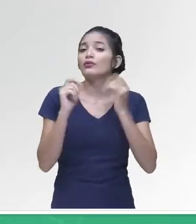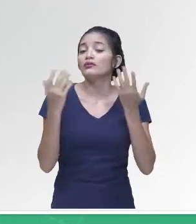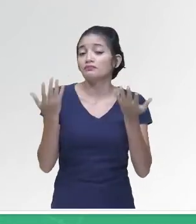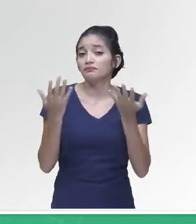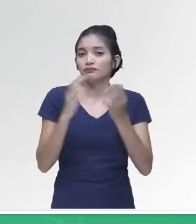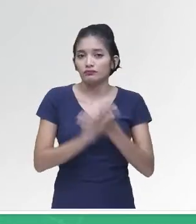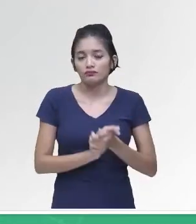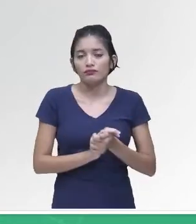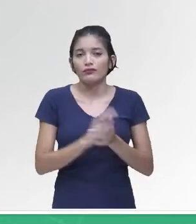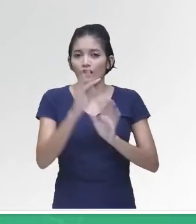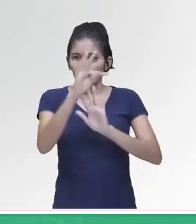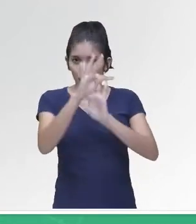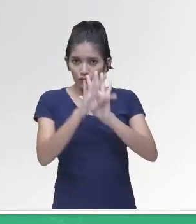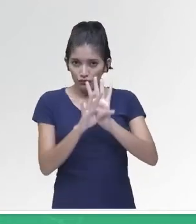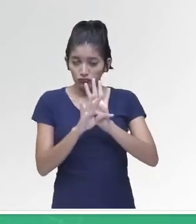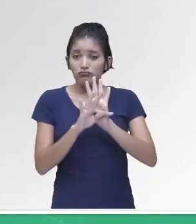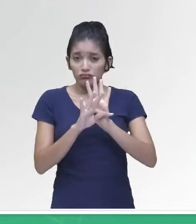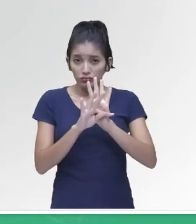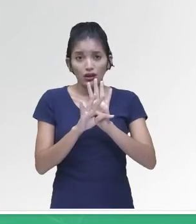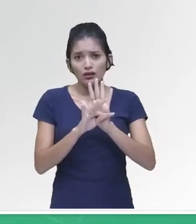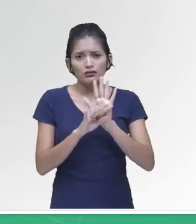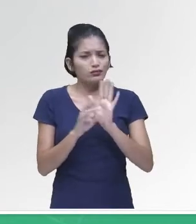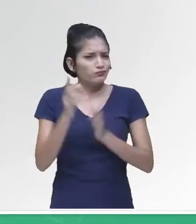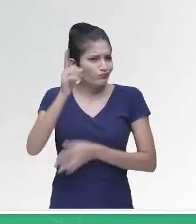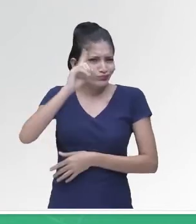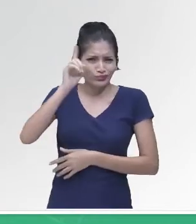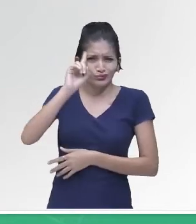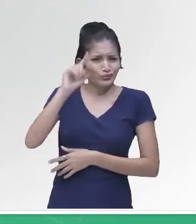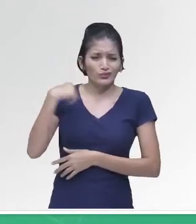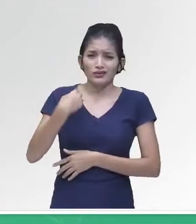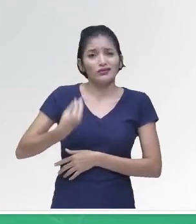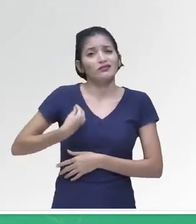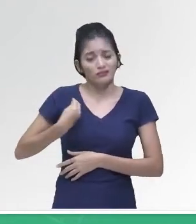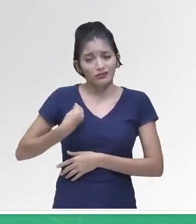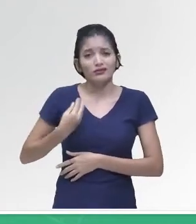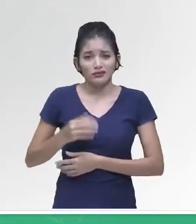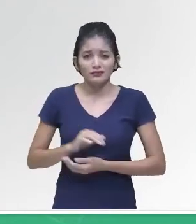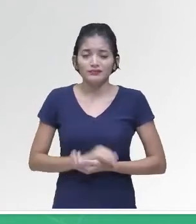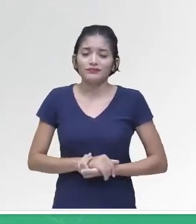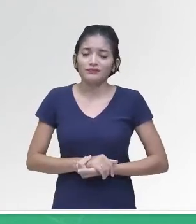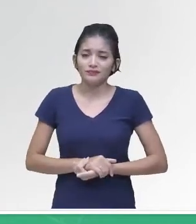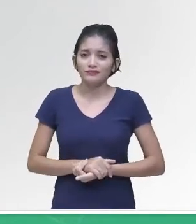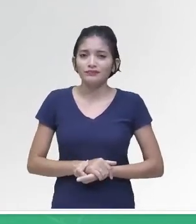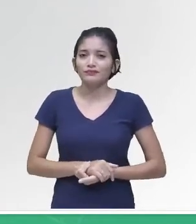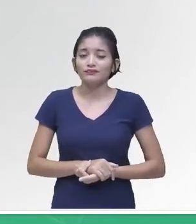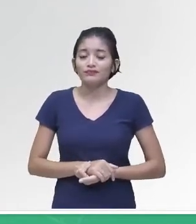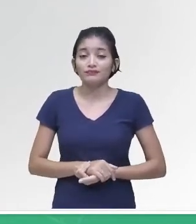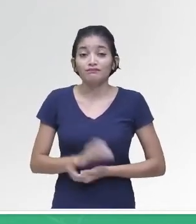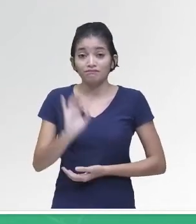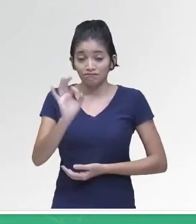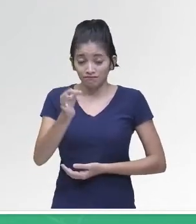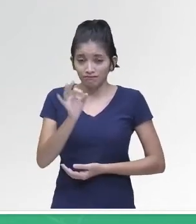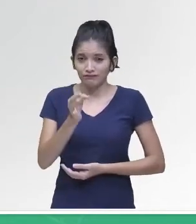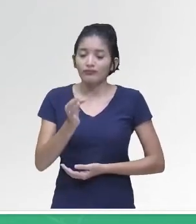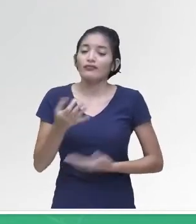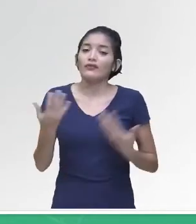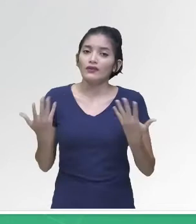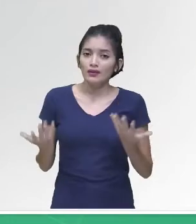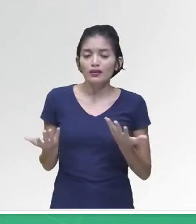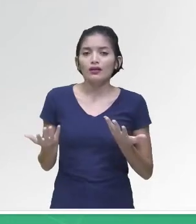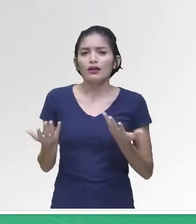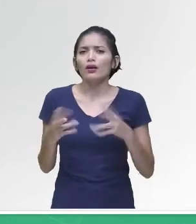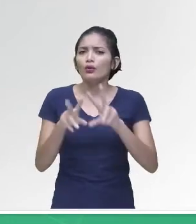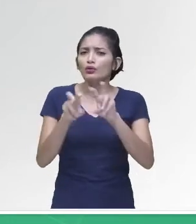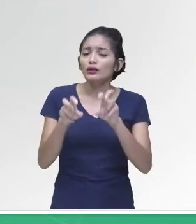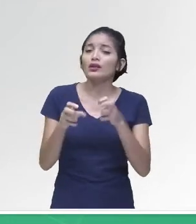o texto presente na nossa vida, é o texto presente no nosso cotidiano, certo, gente? É justamente sobre